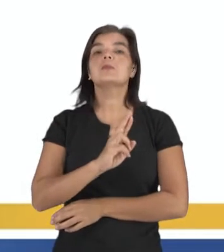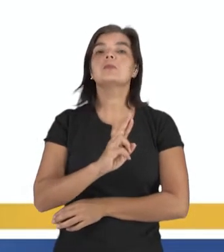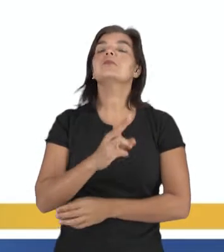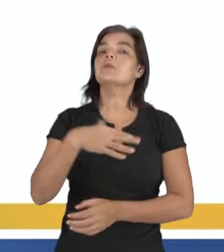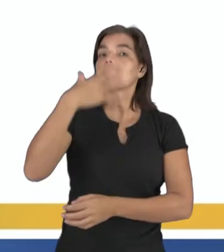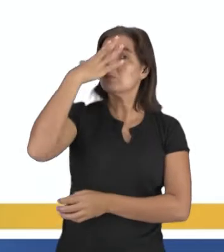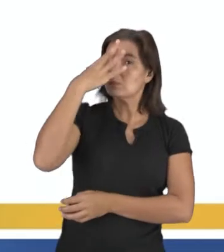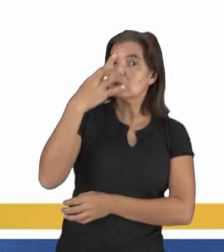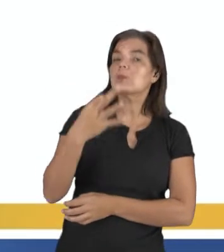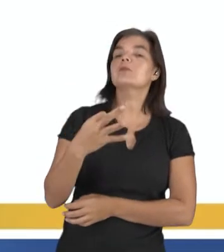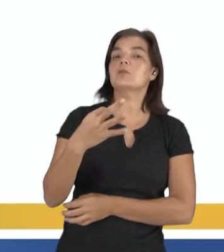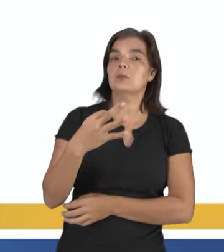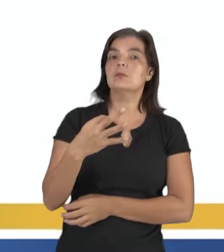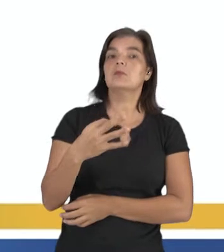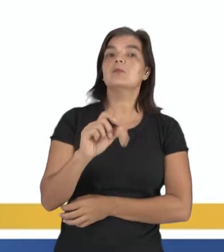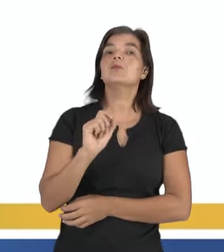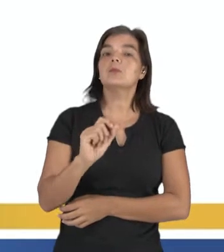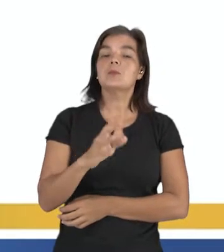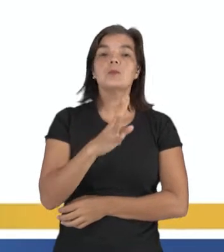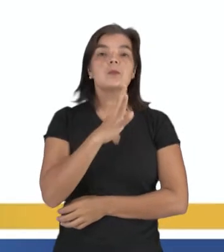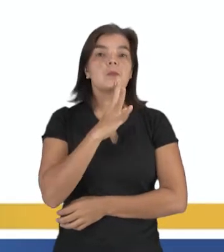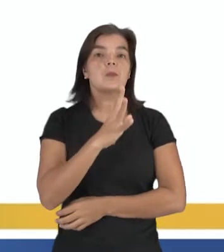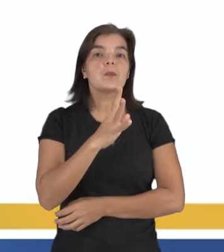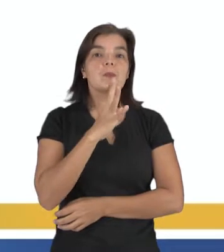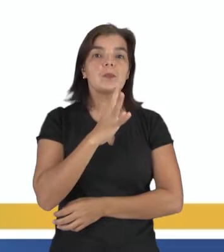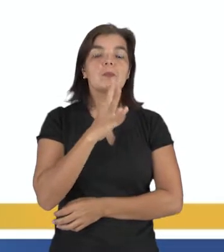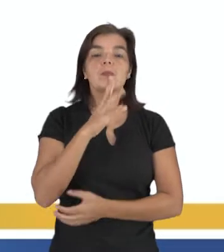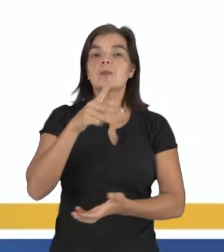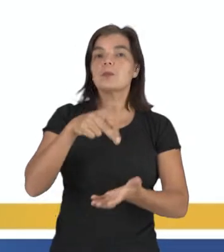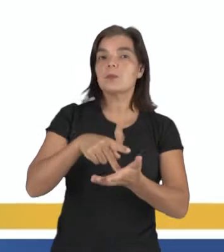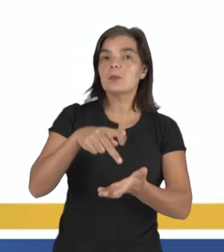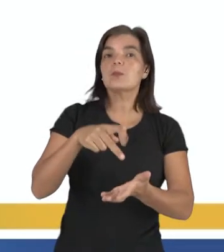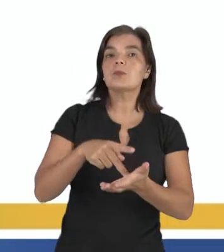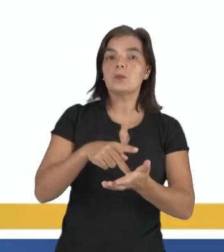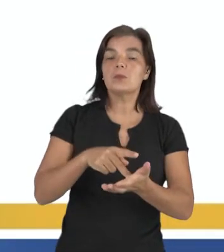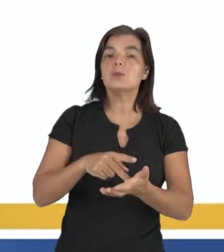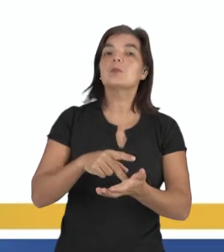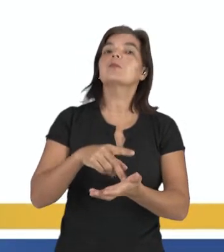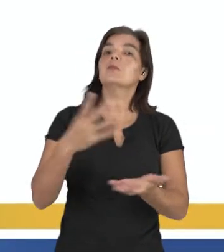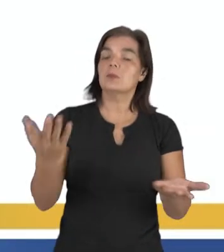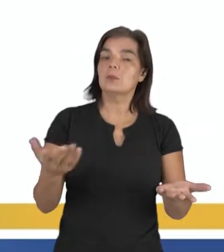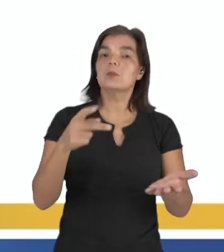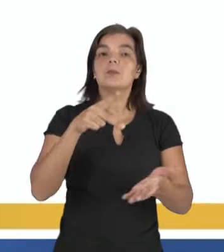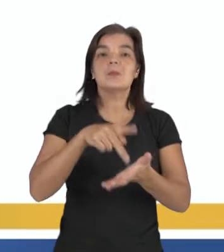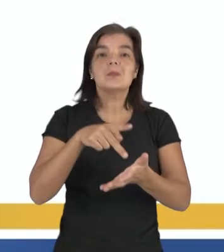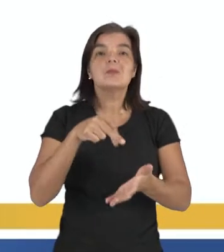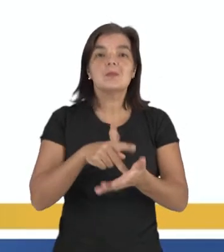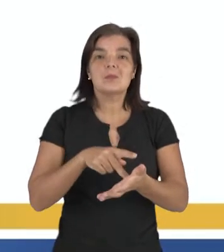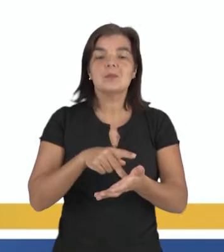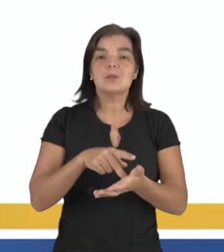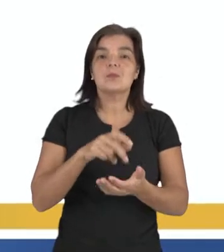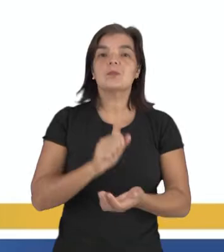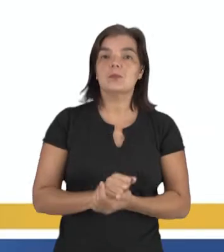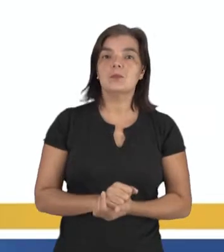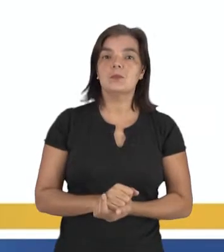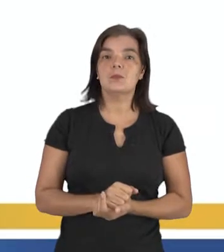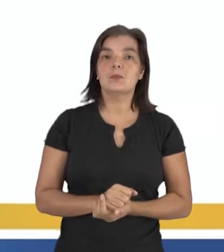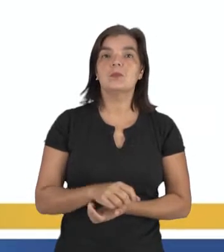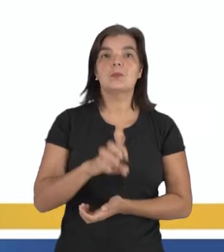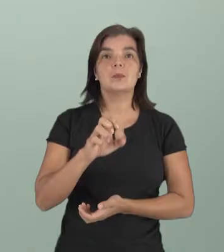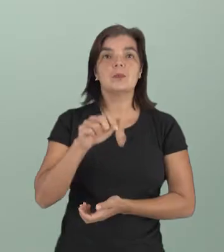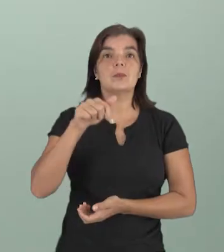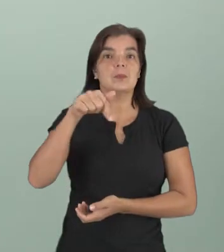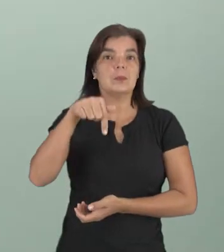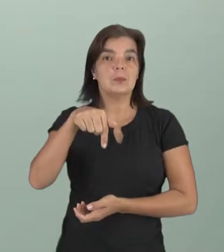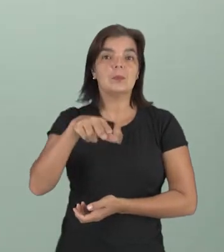que afirma a capacidade de conhecer a verdade absoluta. A verdade é